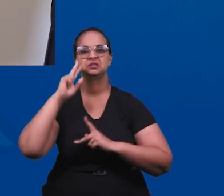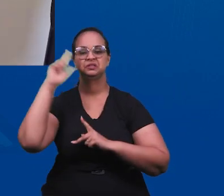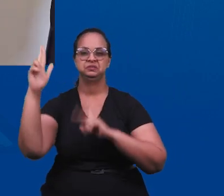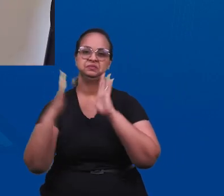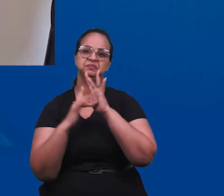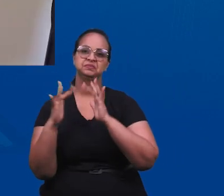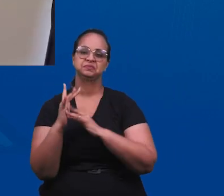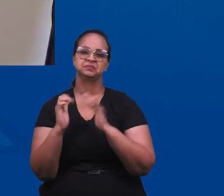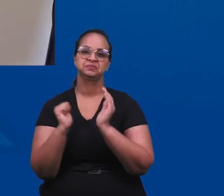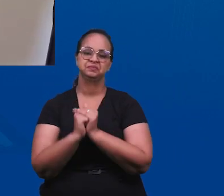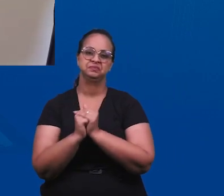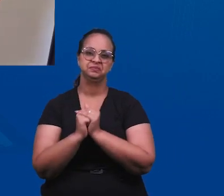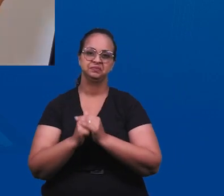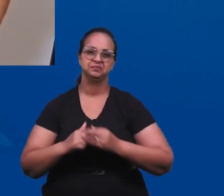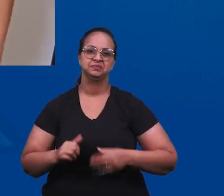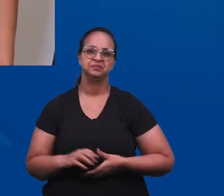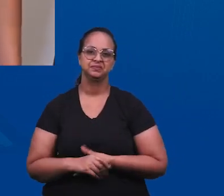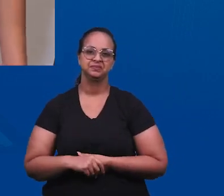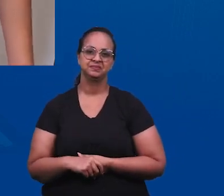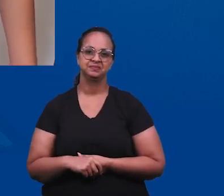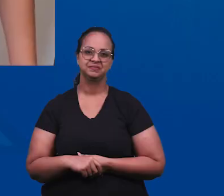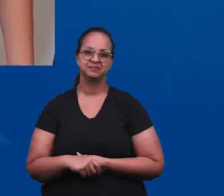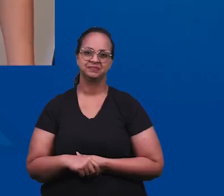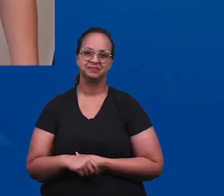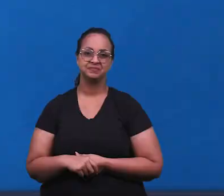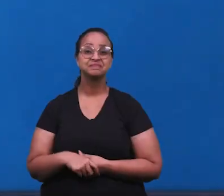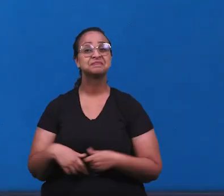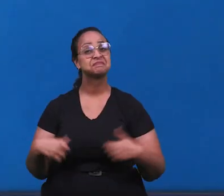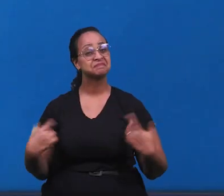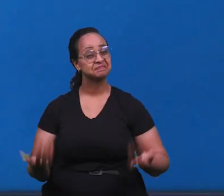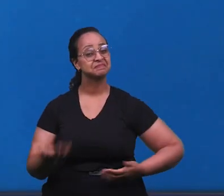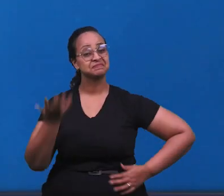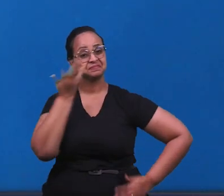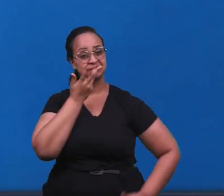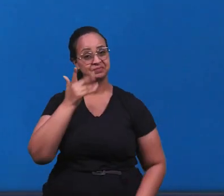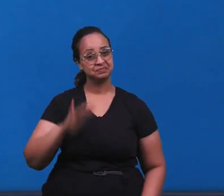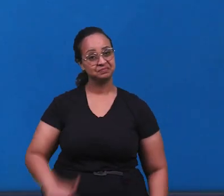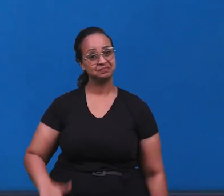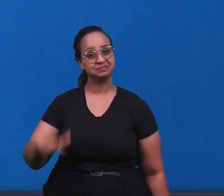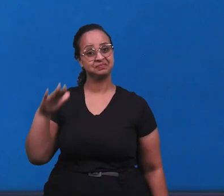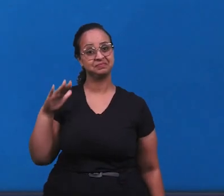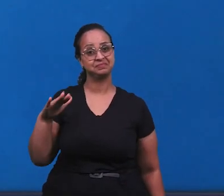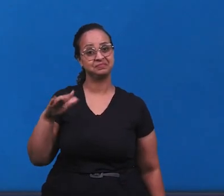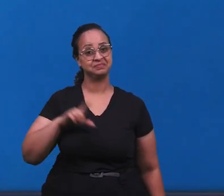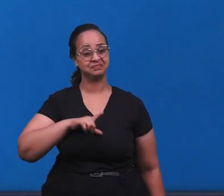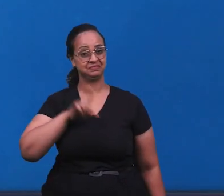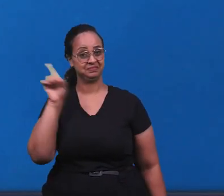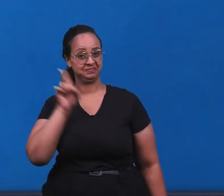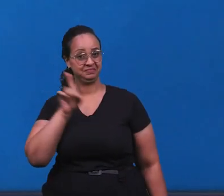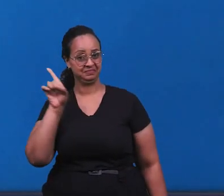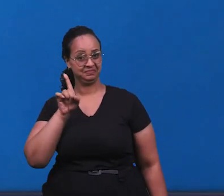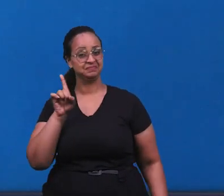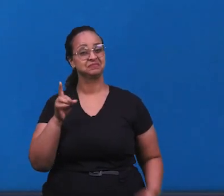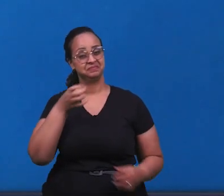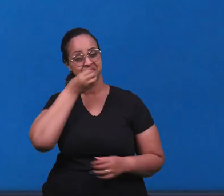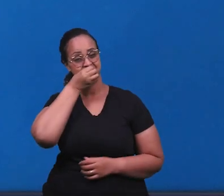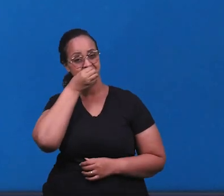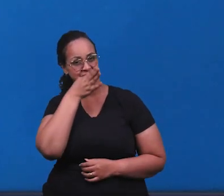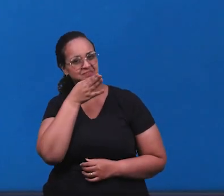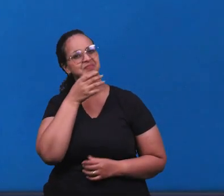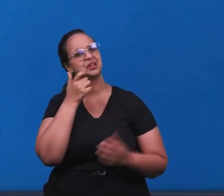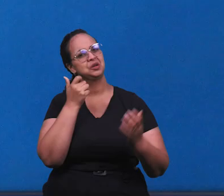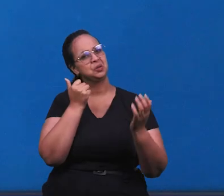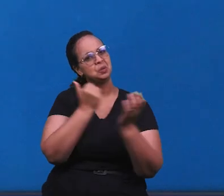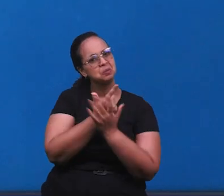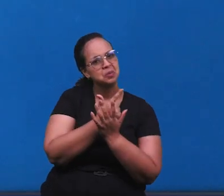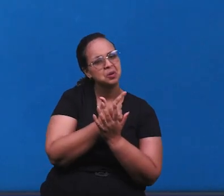A paz do Senhor Jesus. Muito bem, as crianças intermediários lá de Coroatá, muito bem respondido,